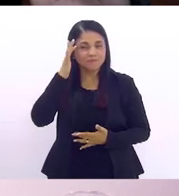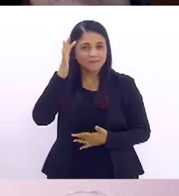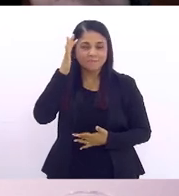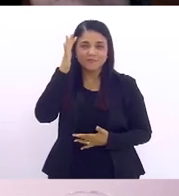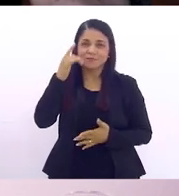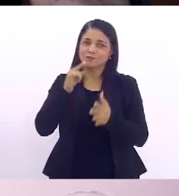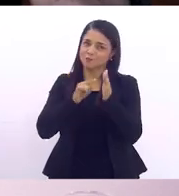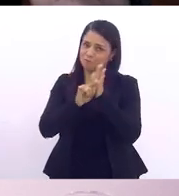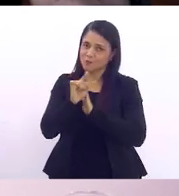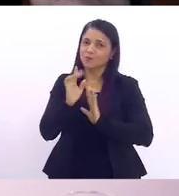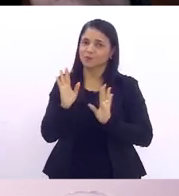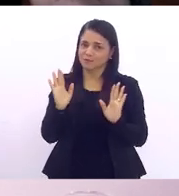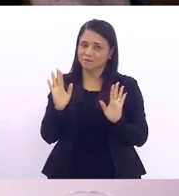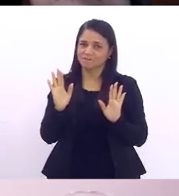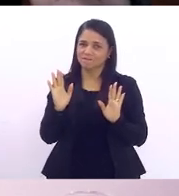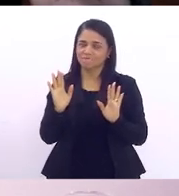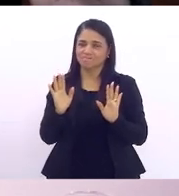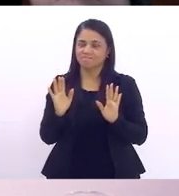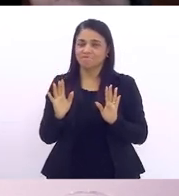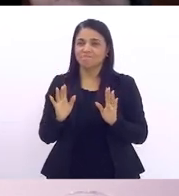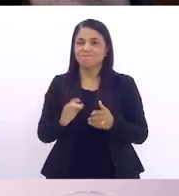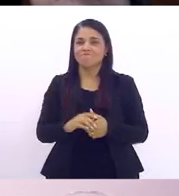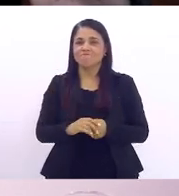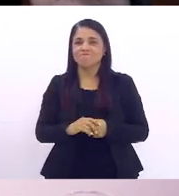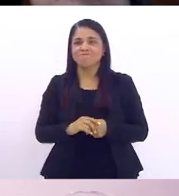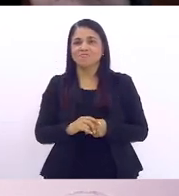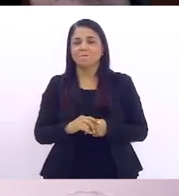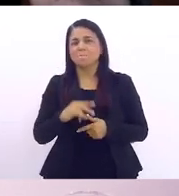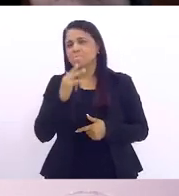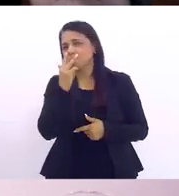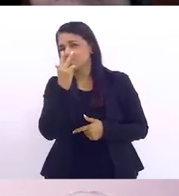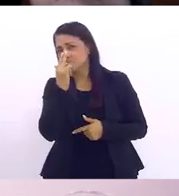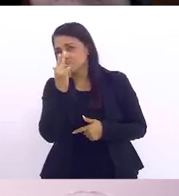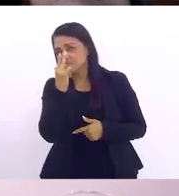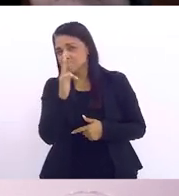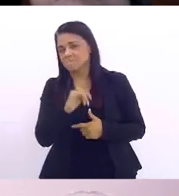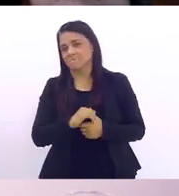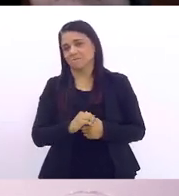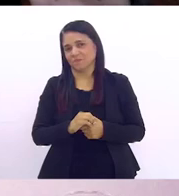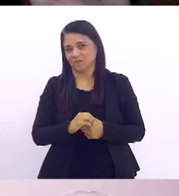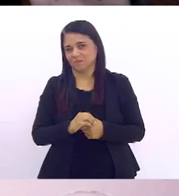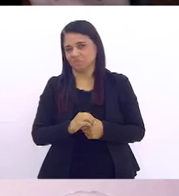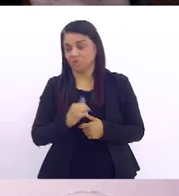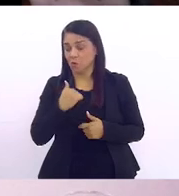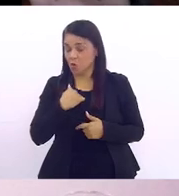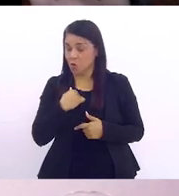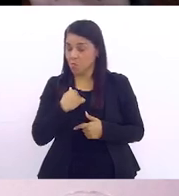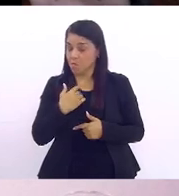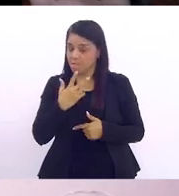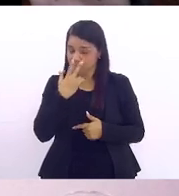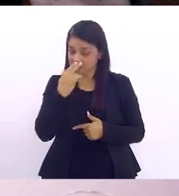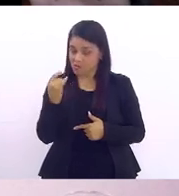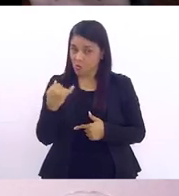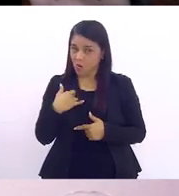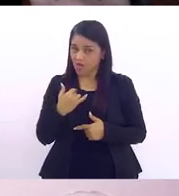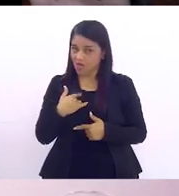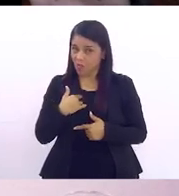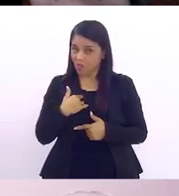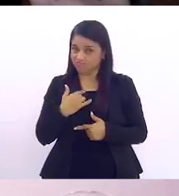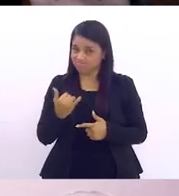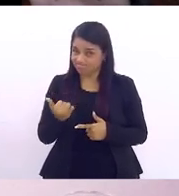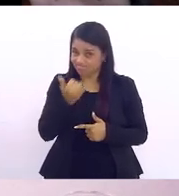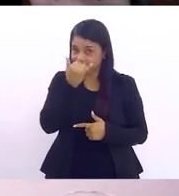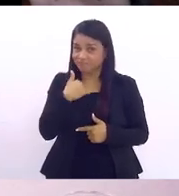porque eh parece parece posso estar equivocado mas parece que